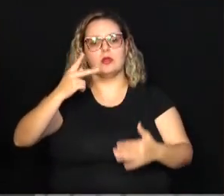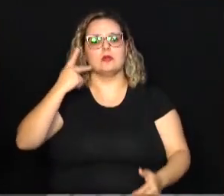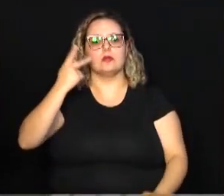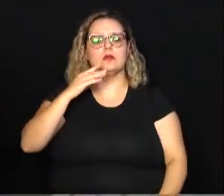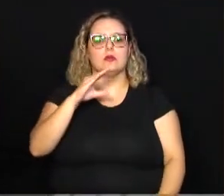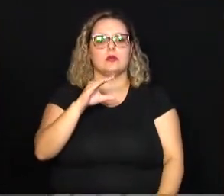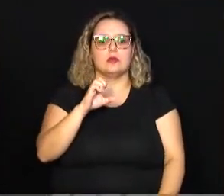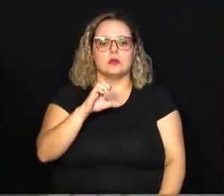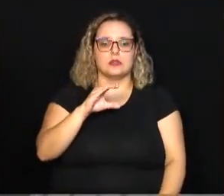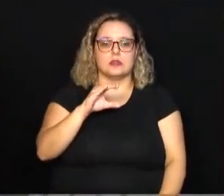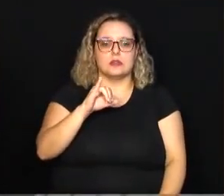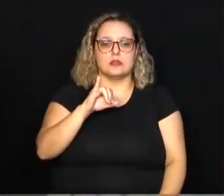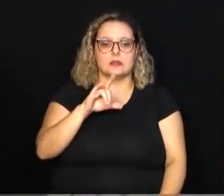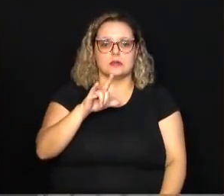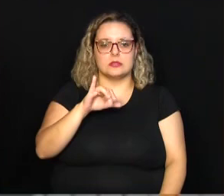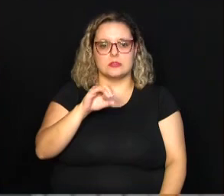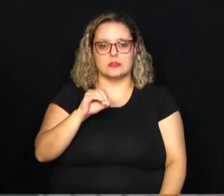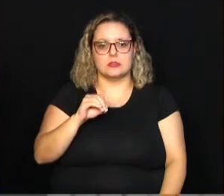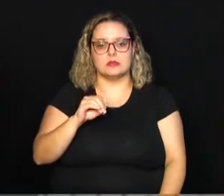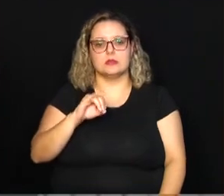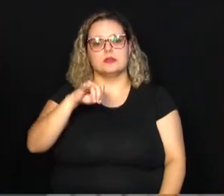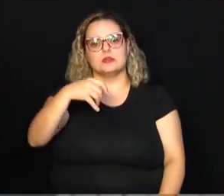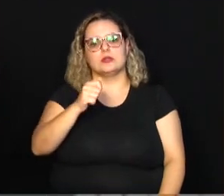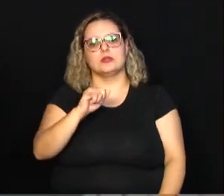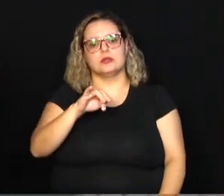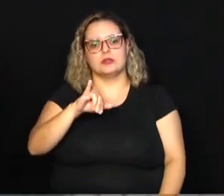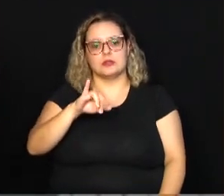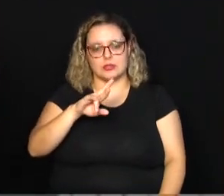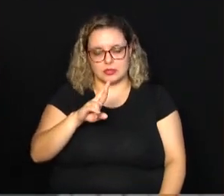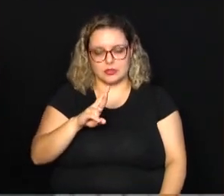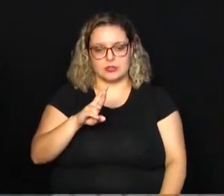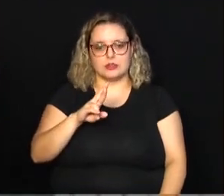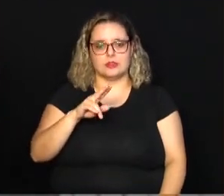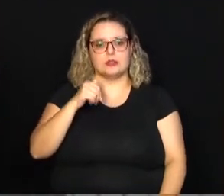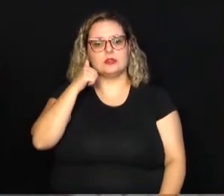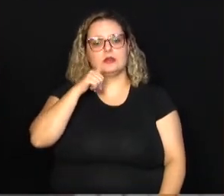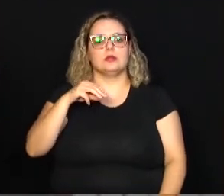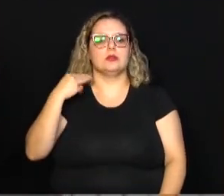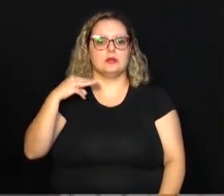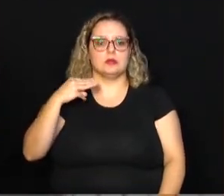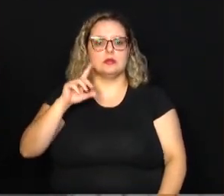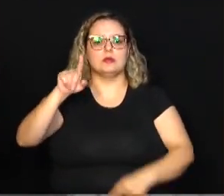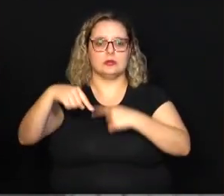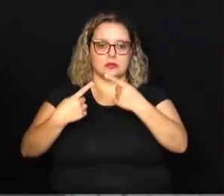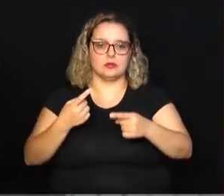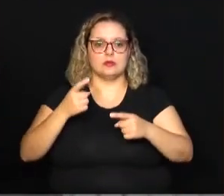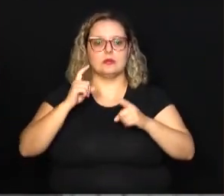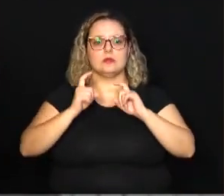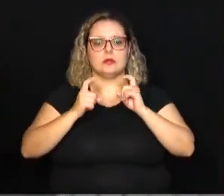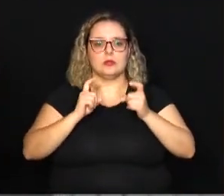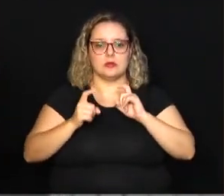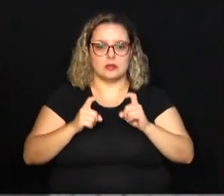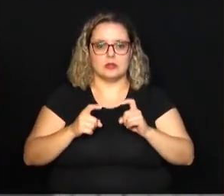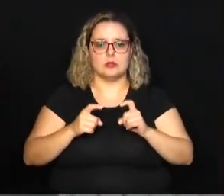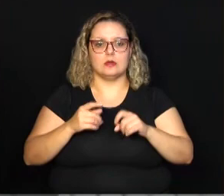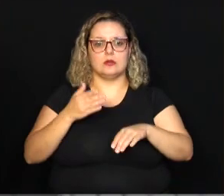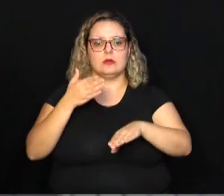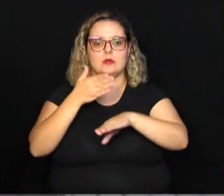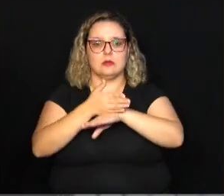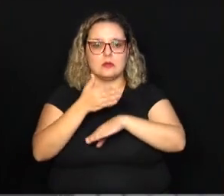Cecílio Santos, vereador Jair da Farmácia, Mariana, ela tem uma outra reunião, obrigado também pela